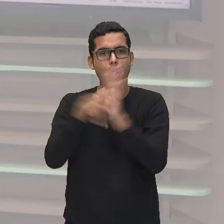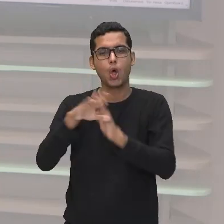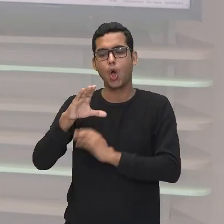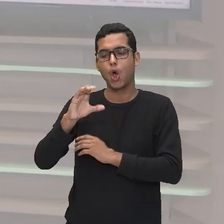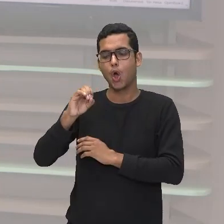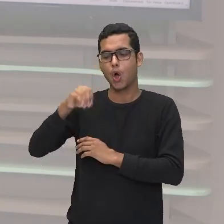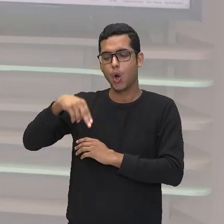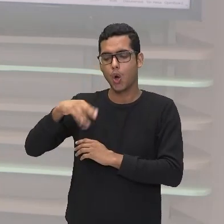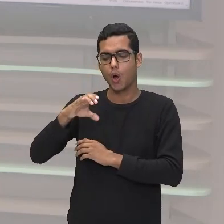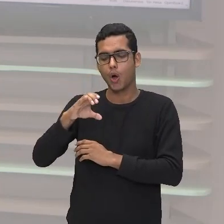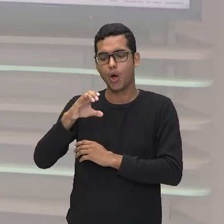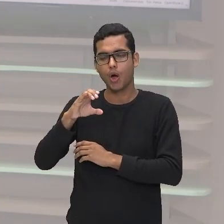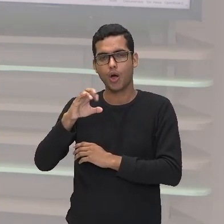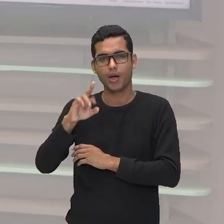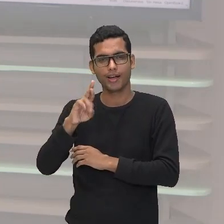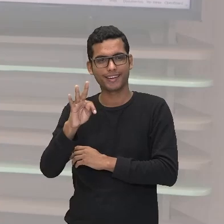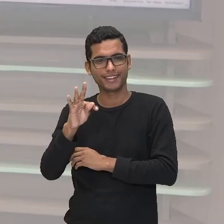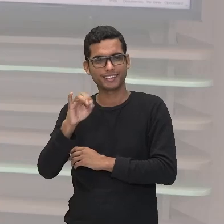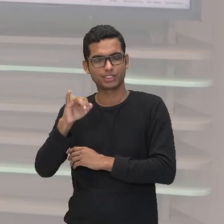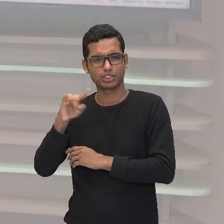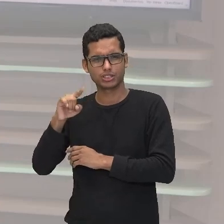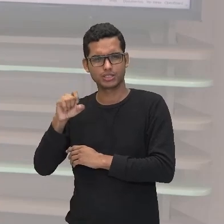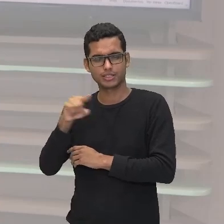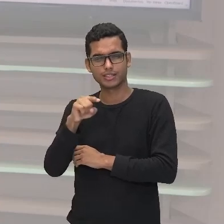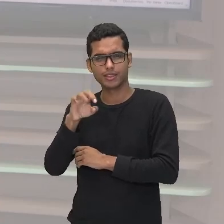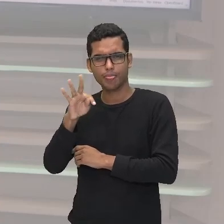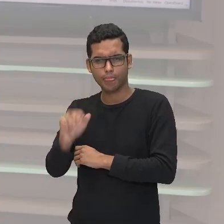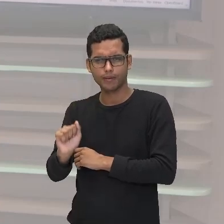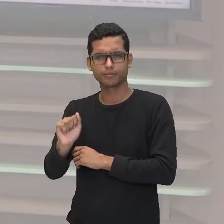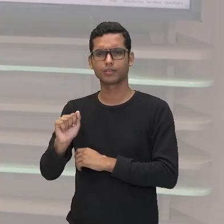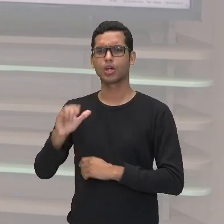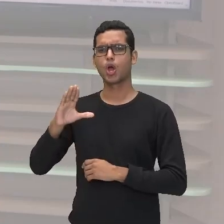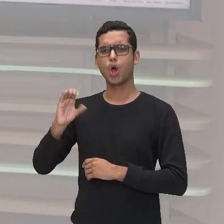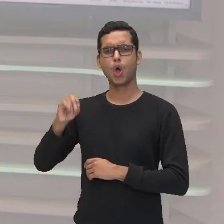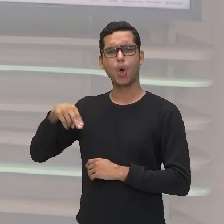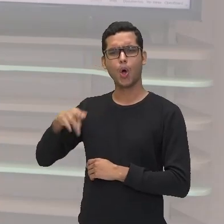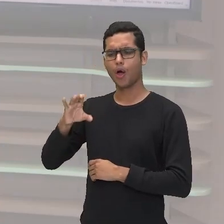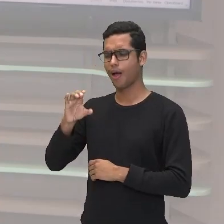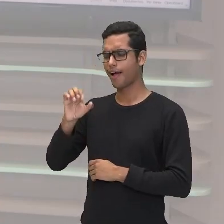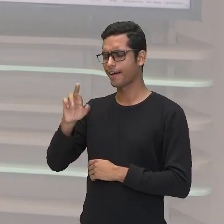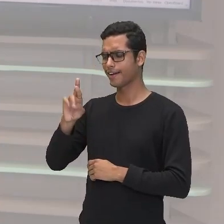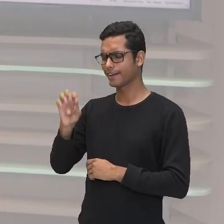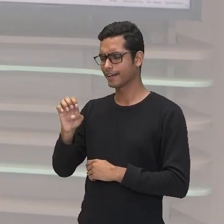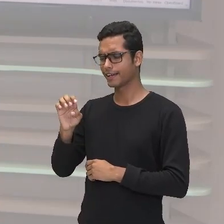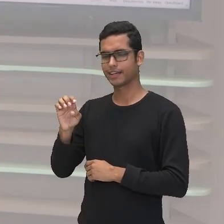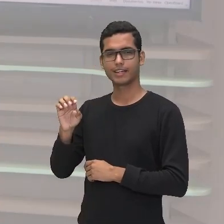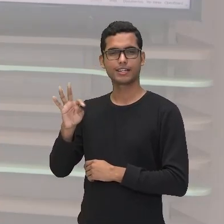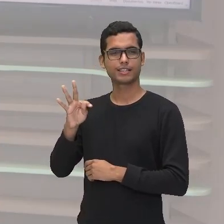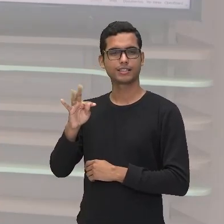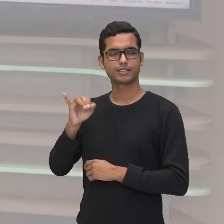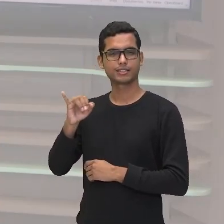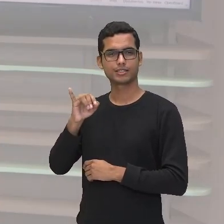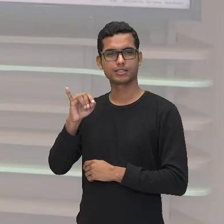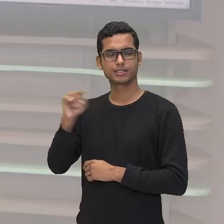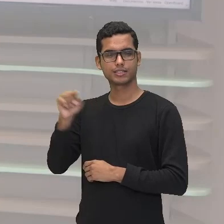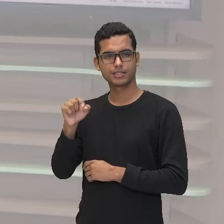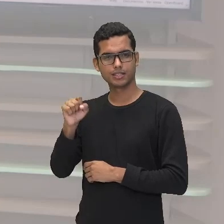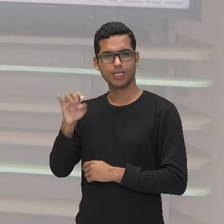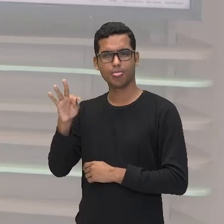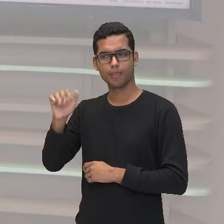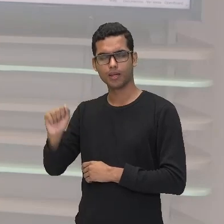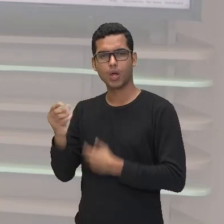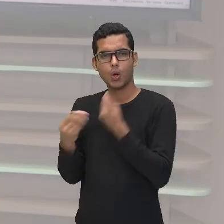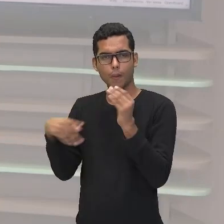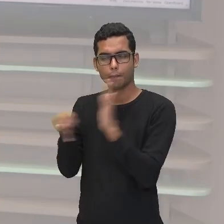pegam qualquer tema e transformam num poema. Pode ser, inclusive, uma notícia de jornal, alguma coisa assim banal do dia a